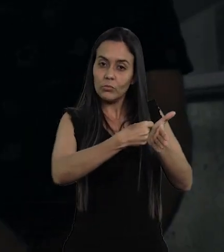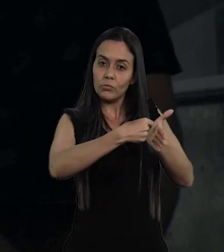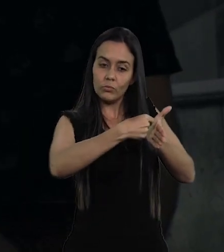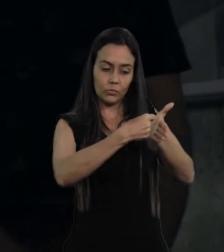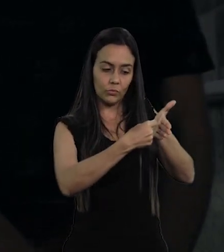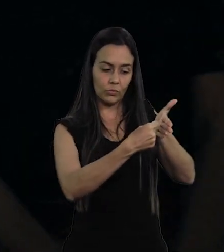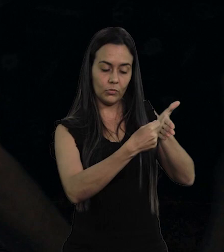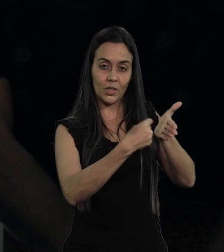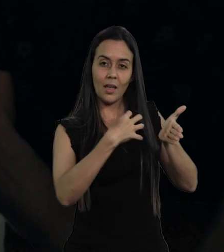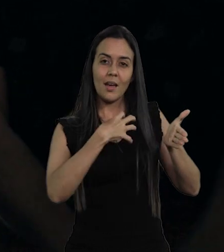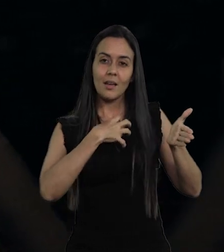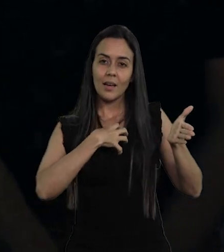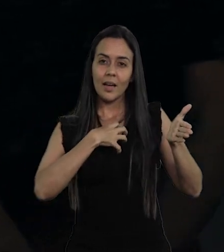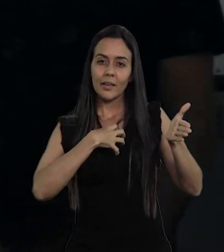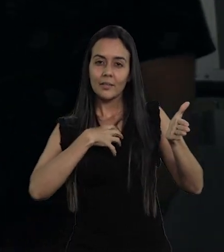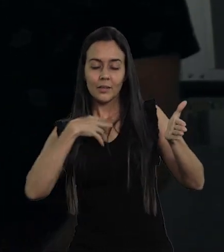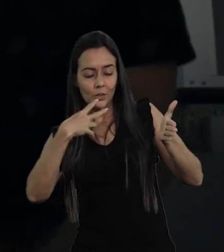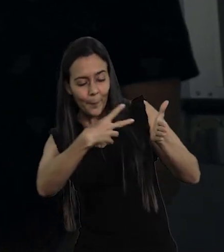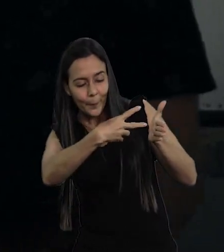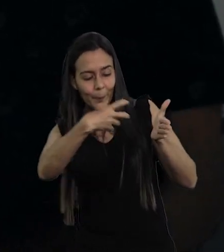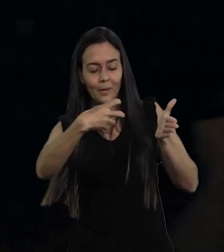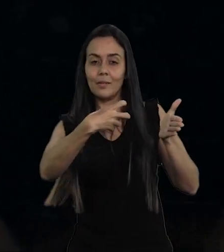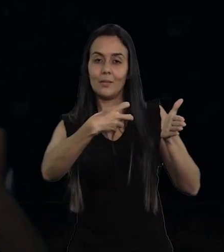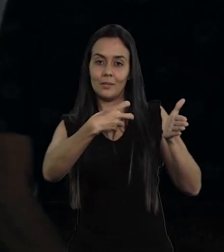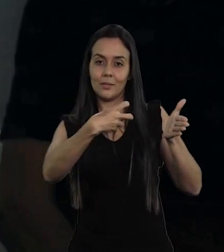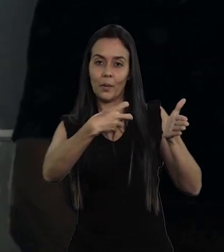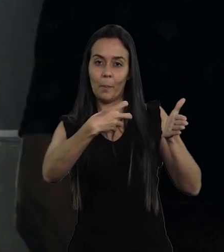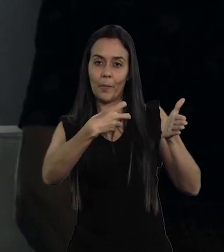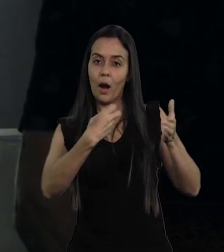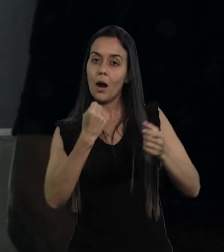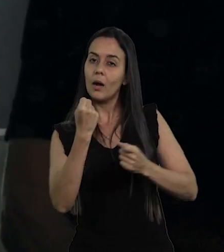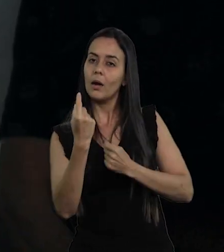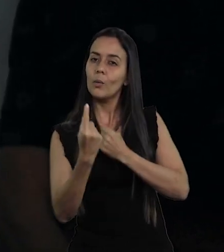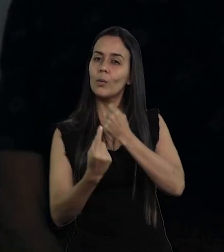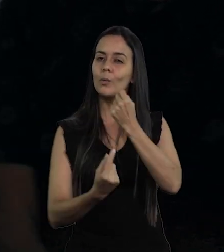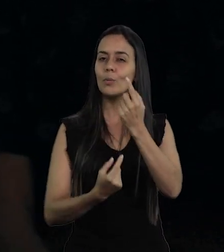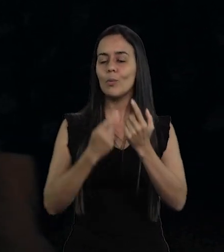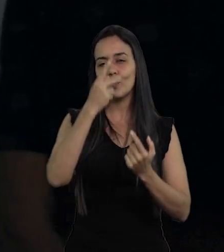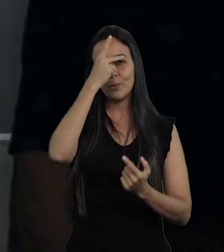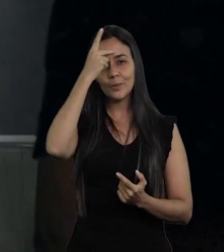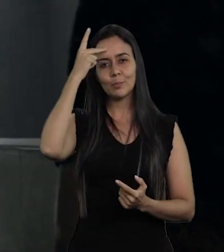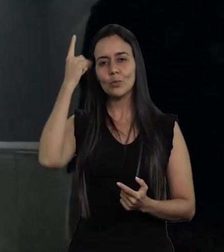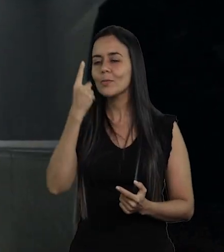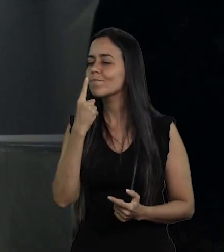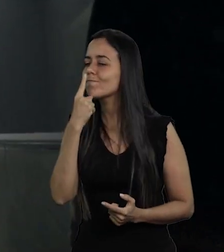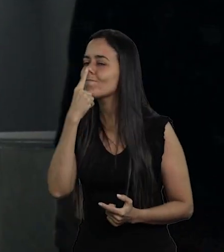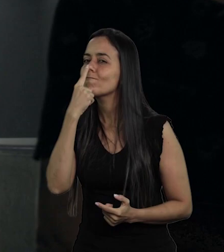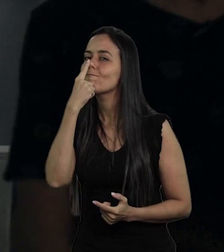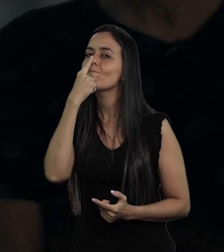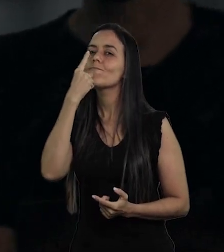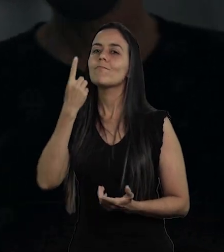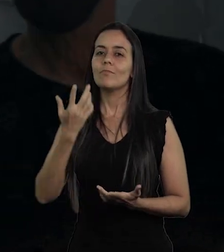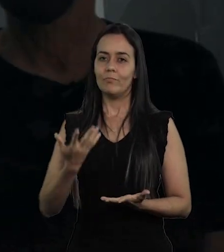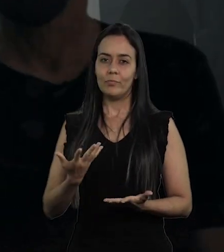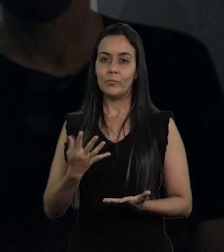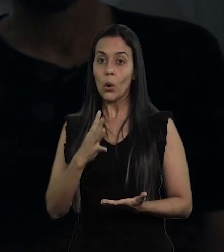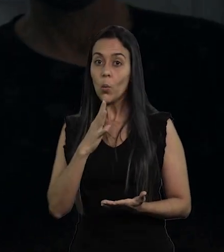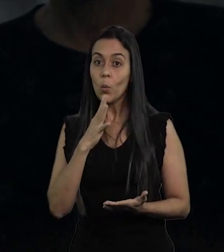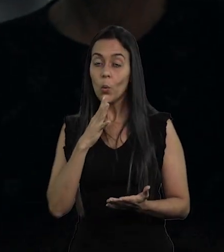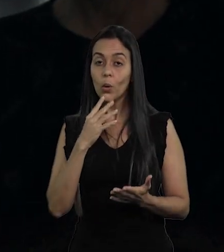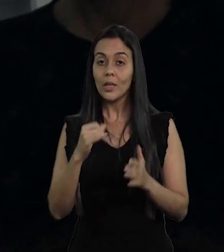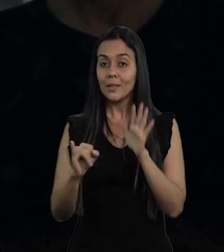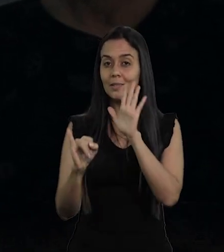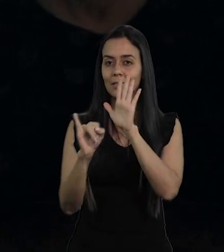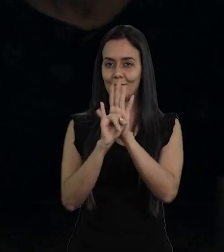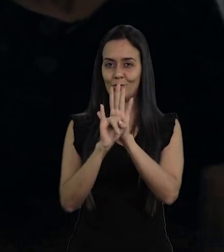só é possível de ser lida para quem a pessoa escreveu ou pessoas muito próximas que conhecem a identidade